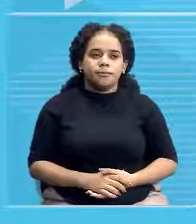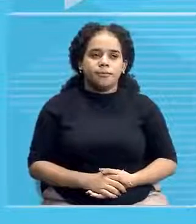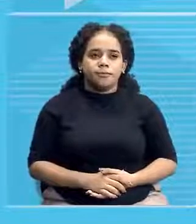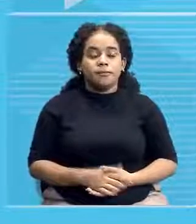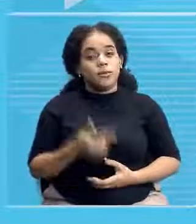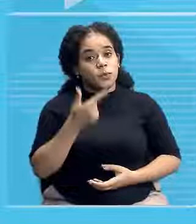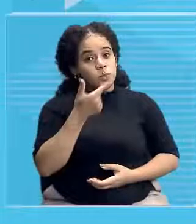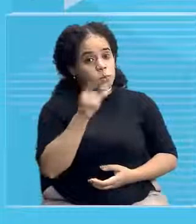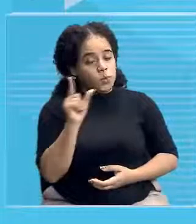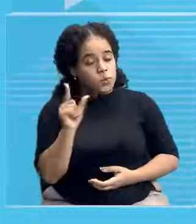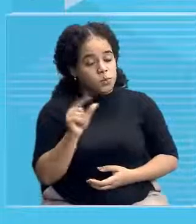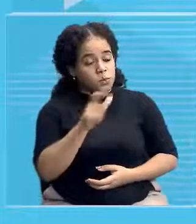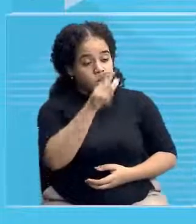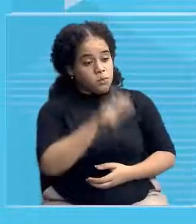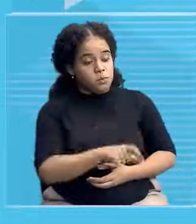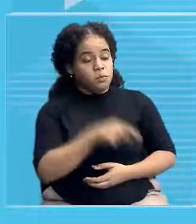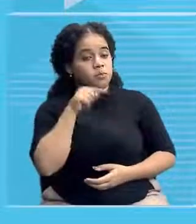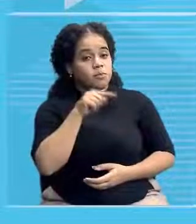Aquele outro